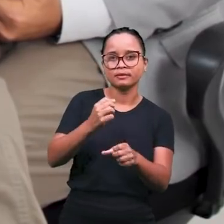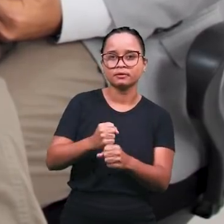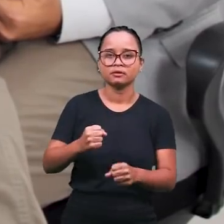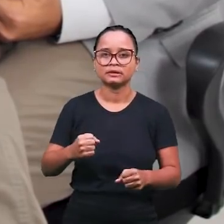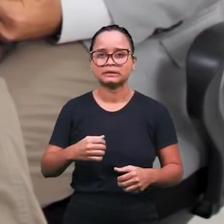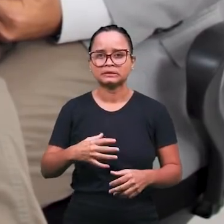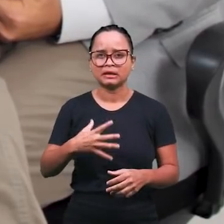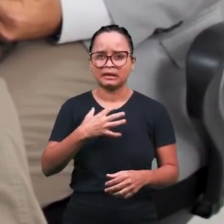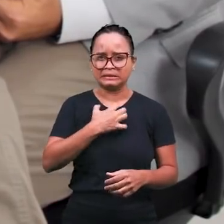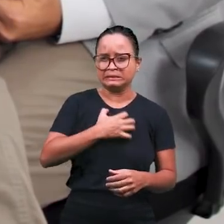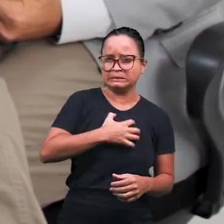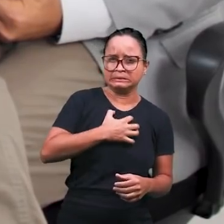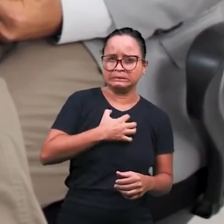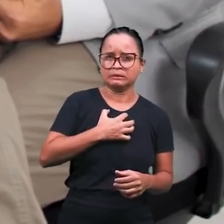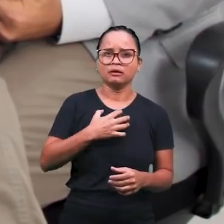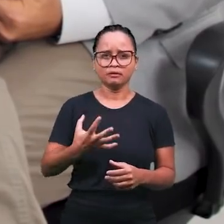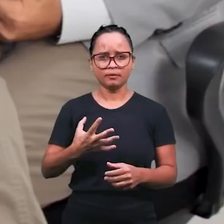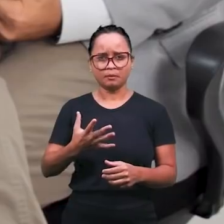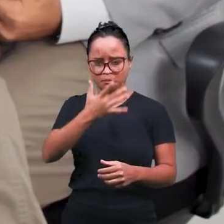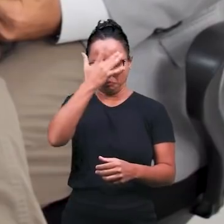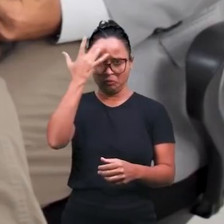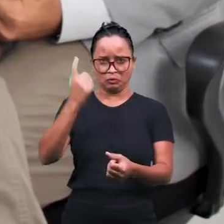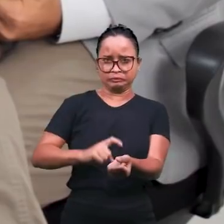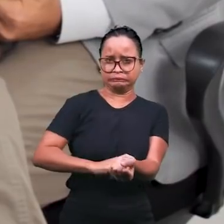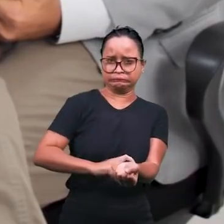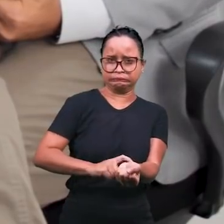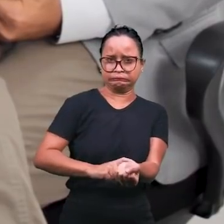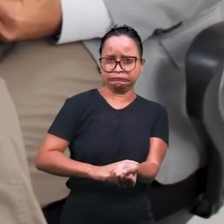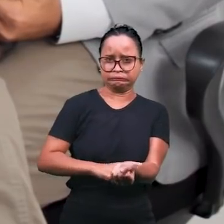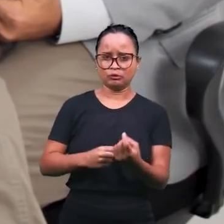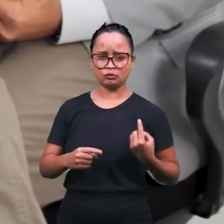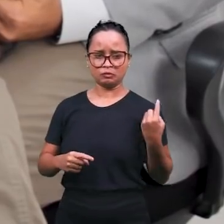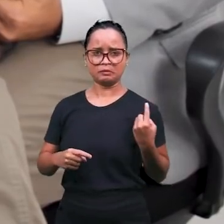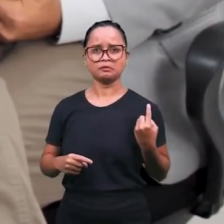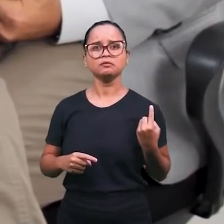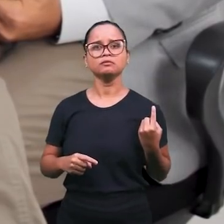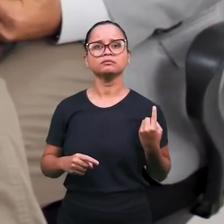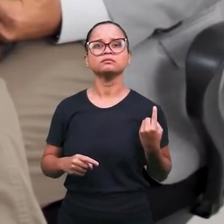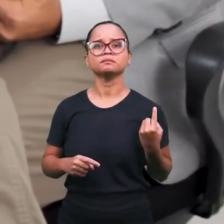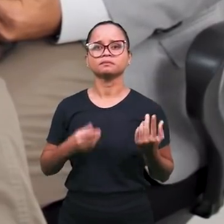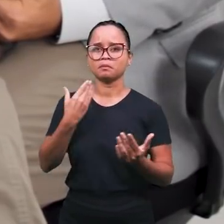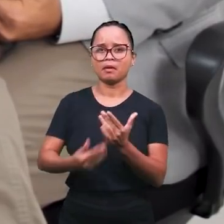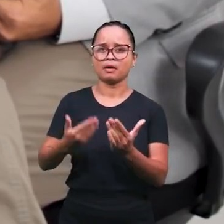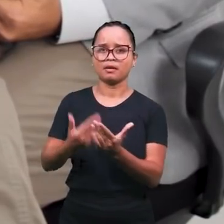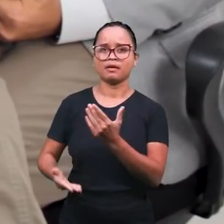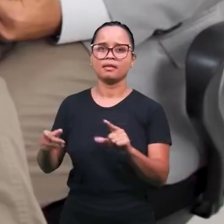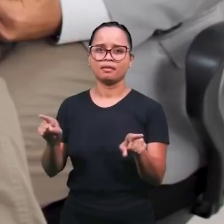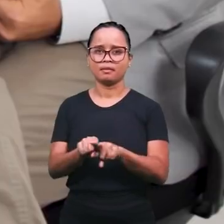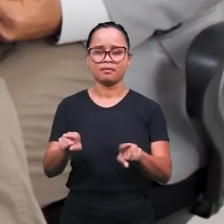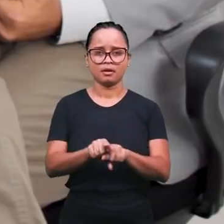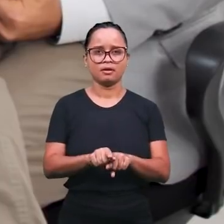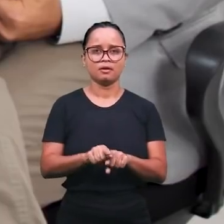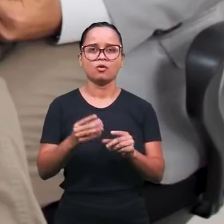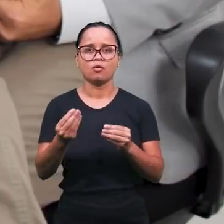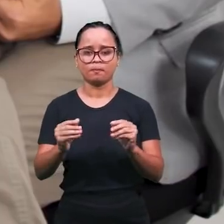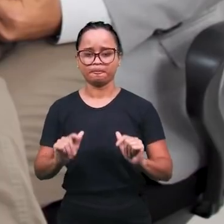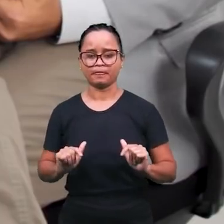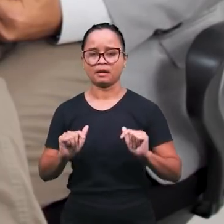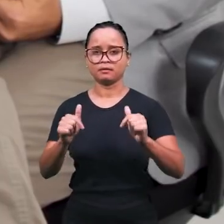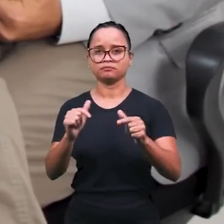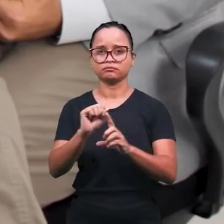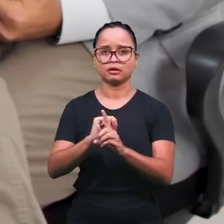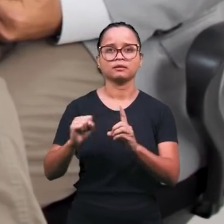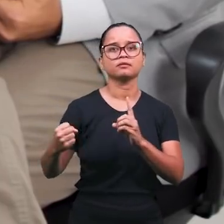de humor, irritabilidade, agressividade, isolamento social, perde também, deixa de realizar